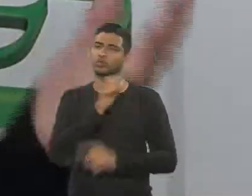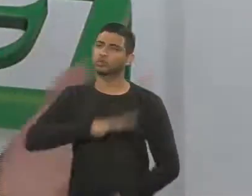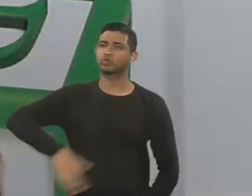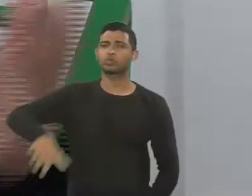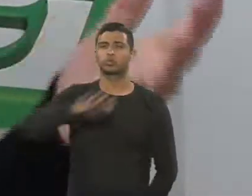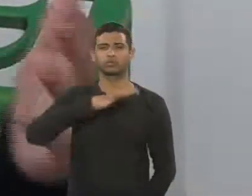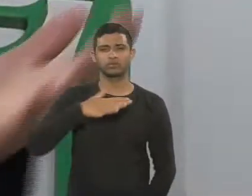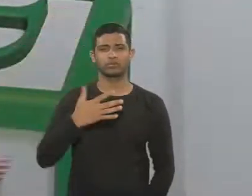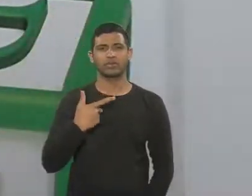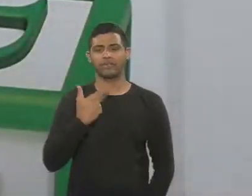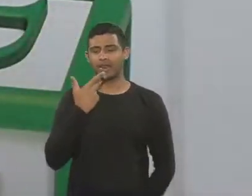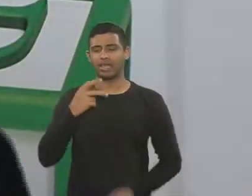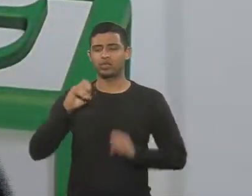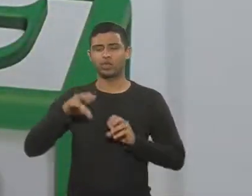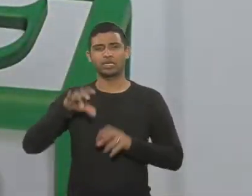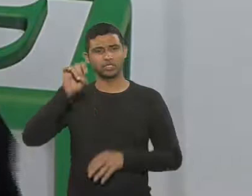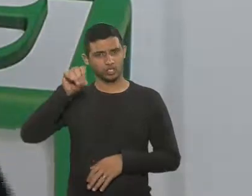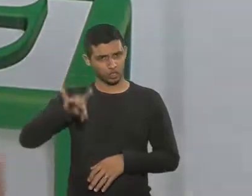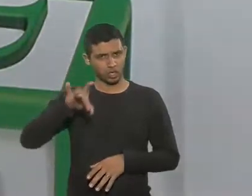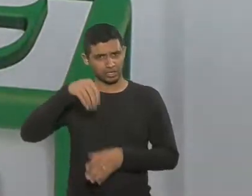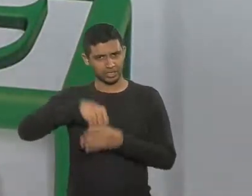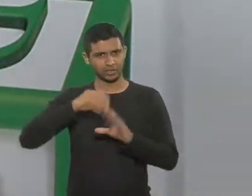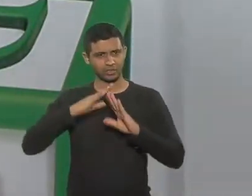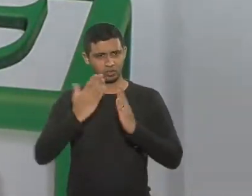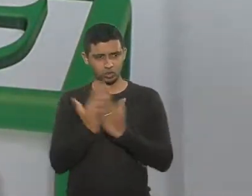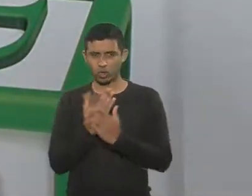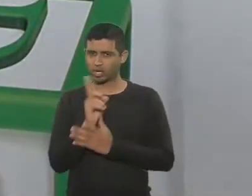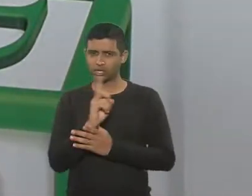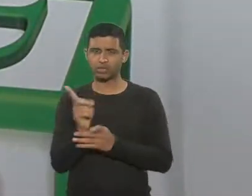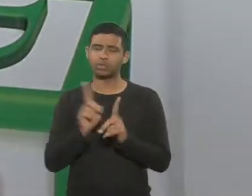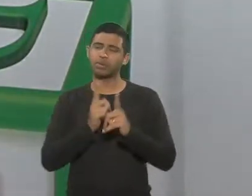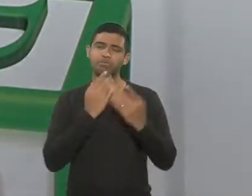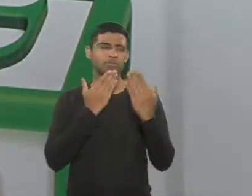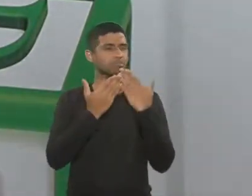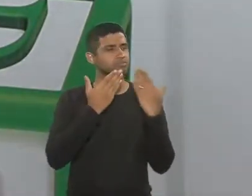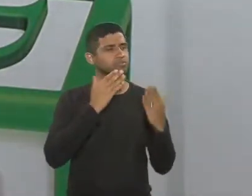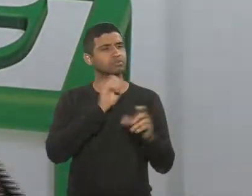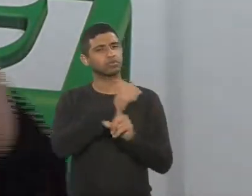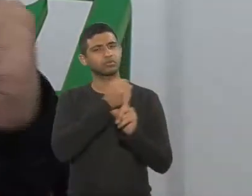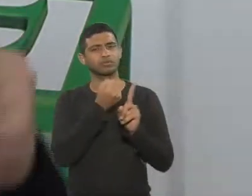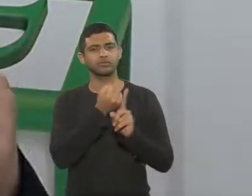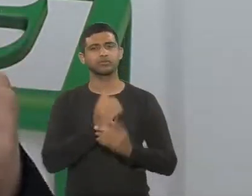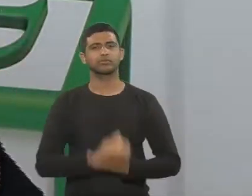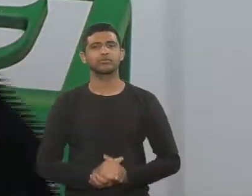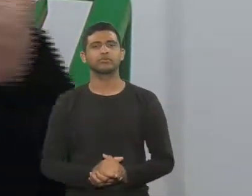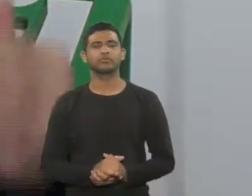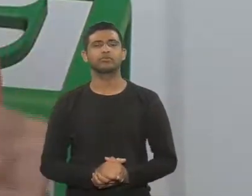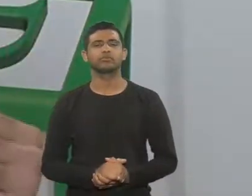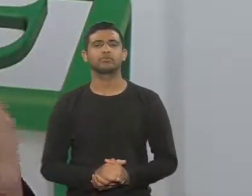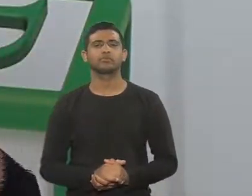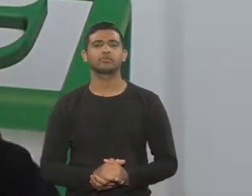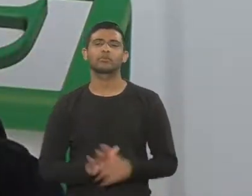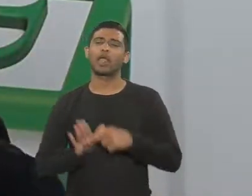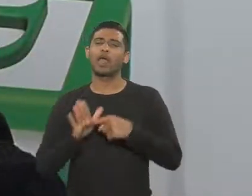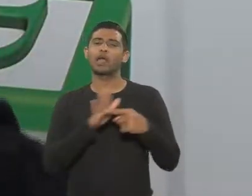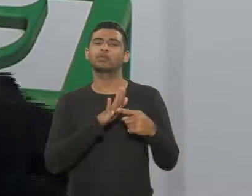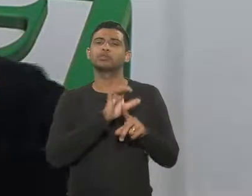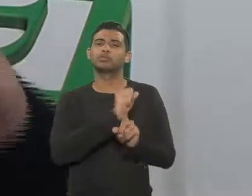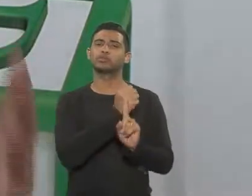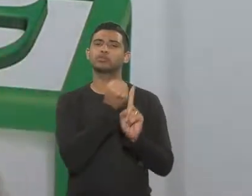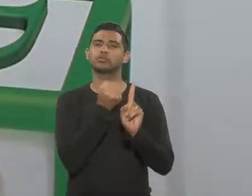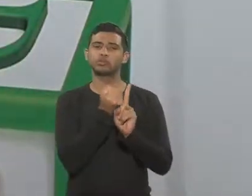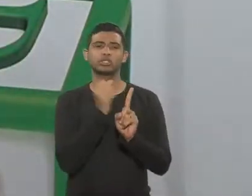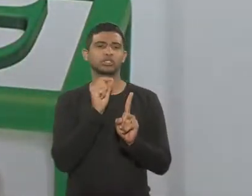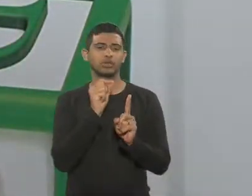geral. A educação ela não se dá só na escola, ela se dá no diálogo social. Construir com toda a sociedade qual é,